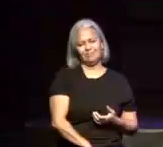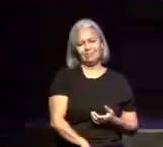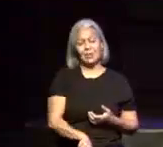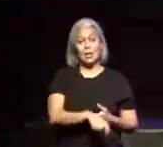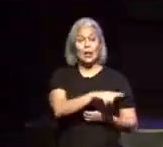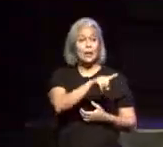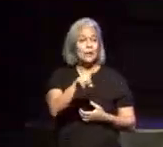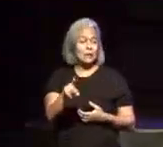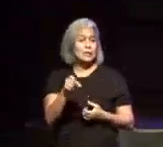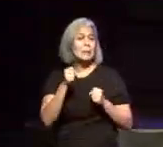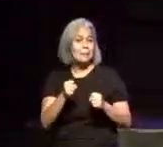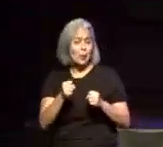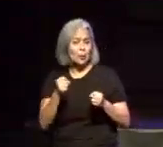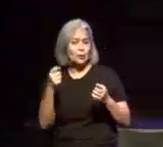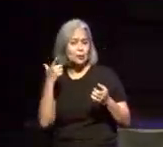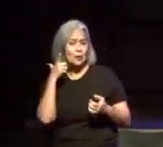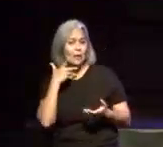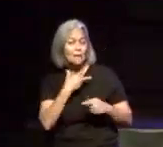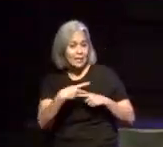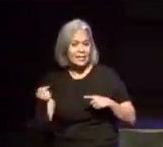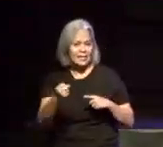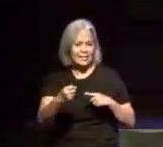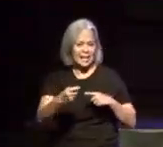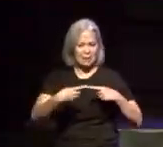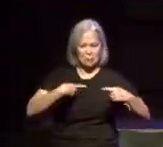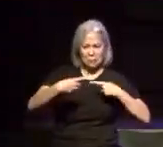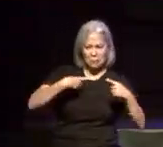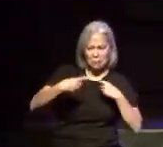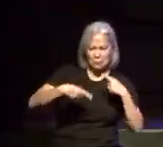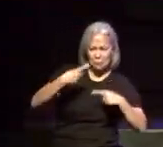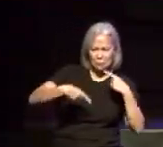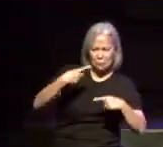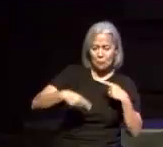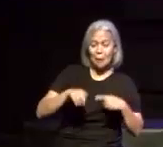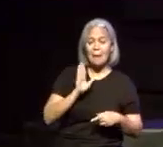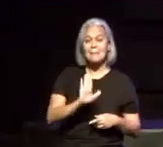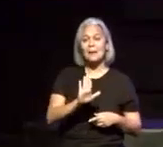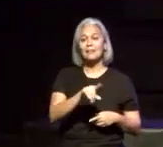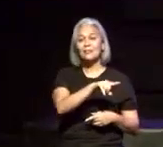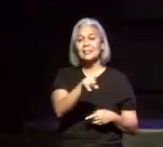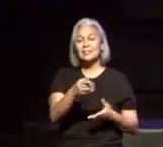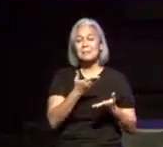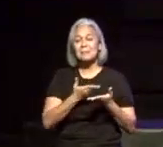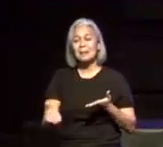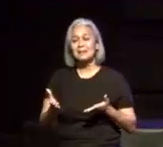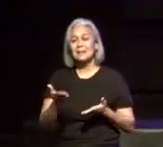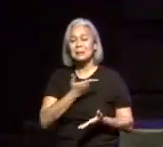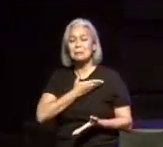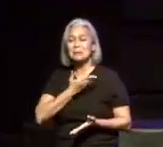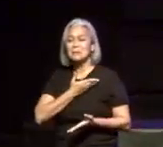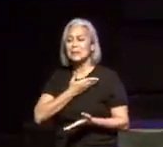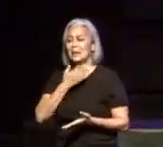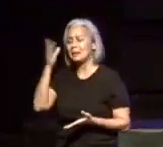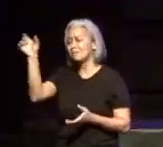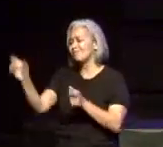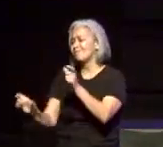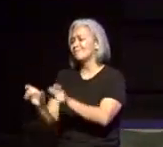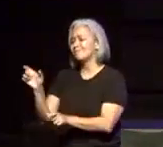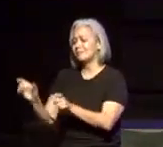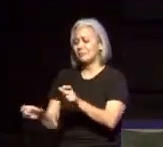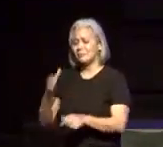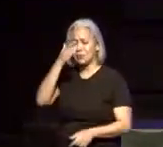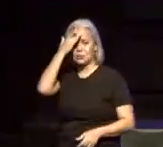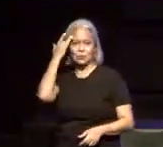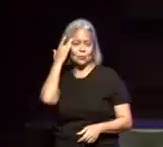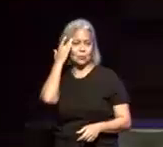e você frequentemente perde a pessoa. Hipócrita, né? A gente ouve, a gente estava conversando sobre isso esses dias,